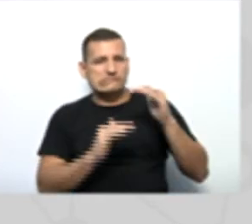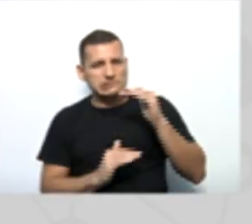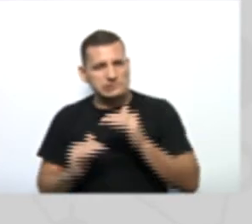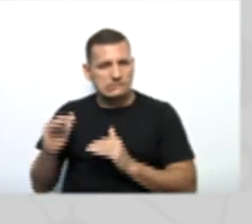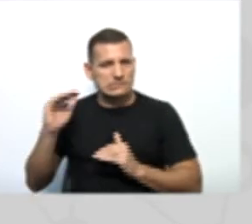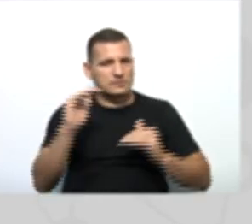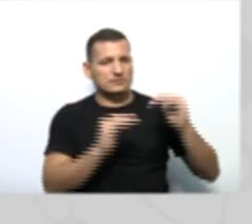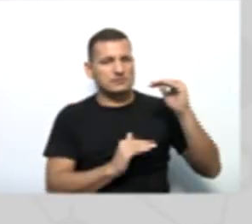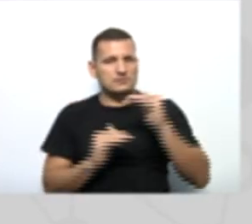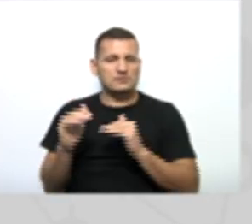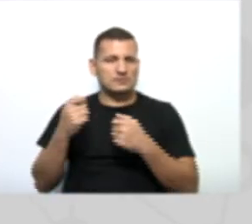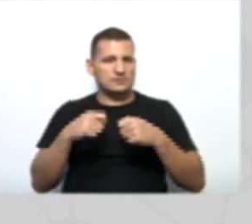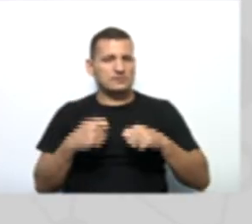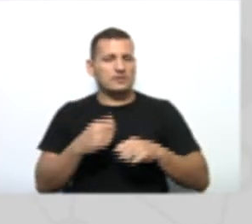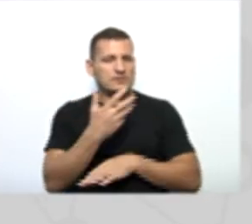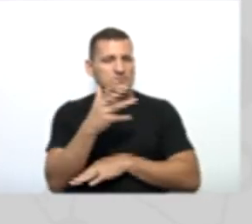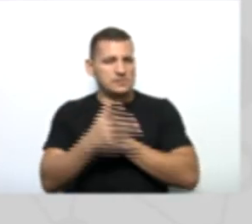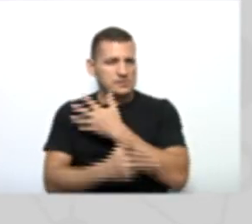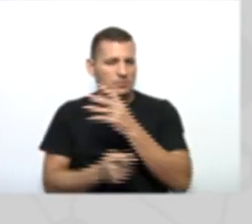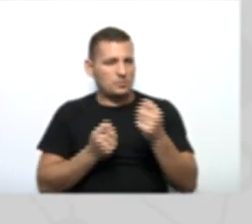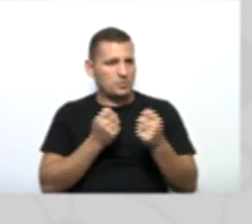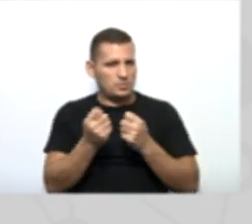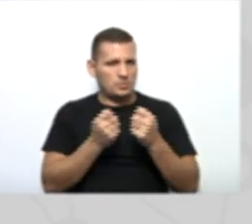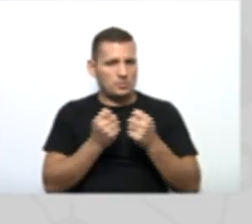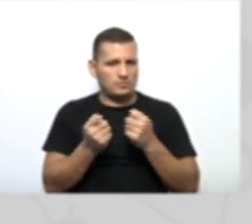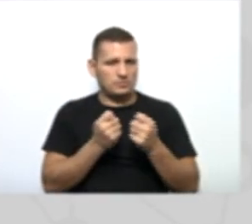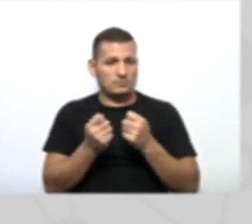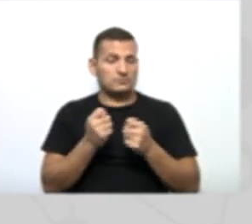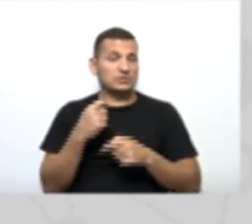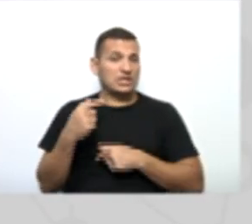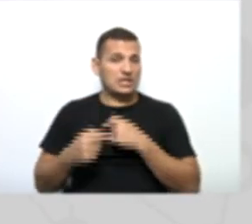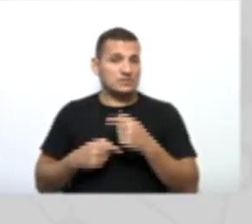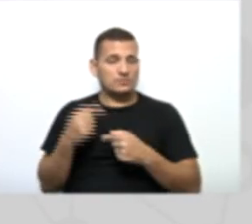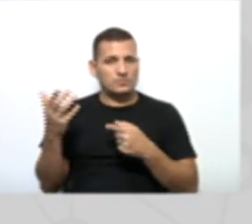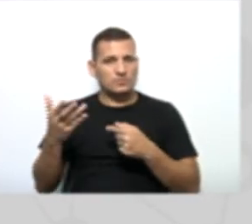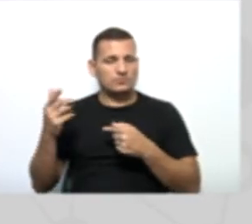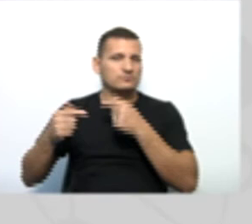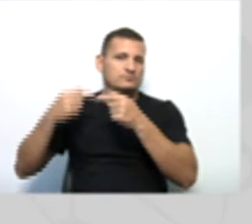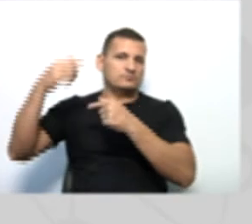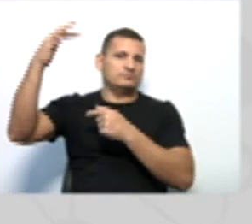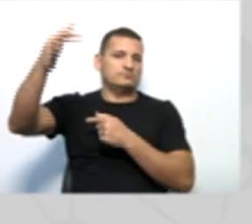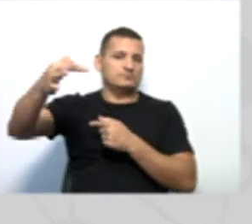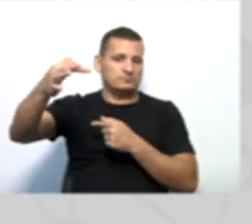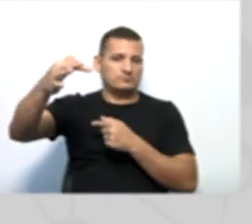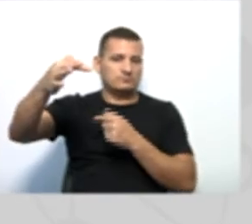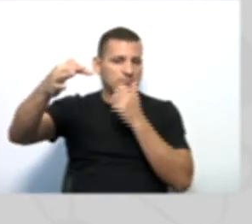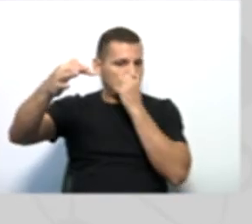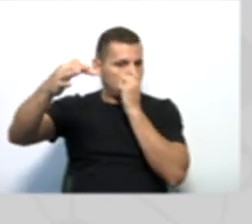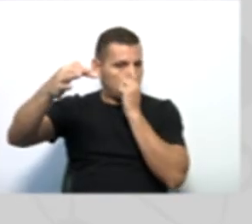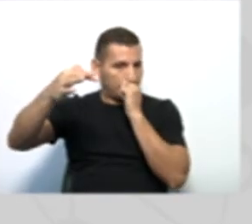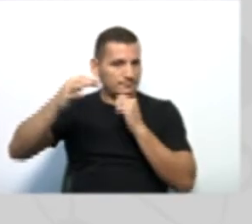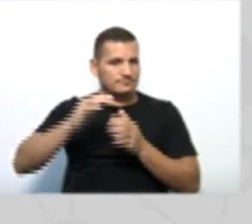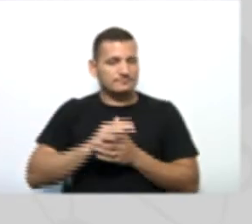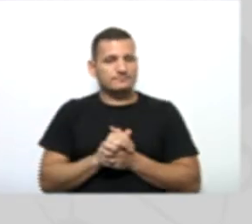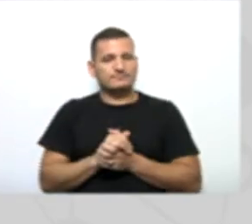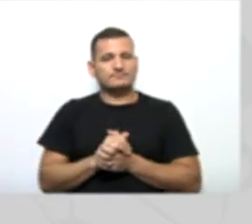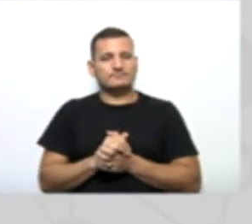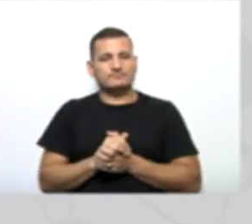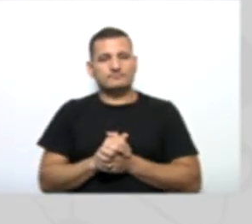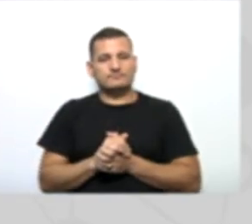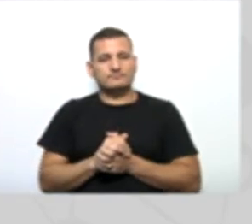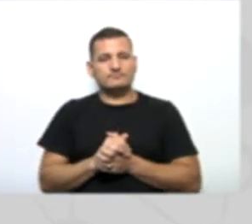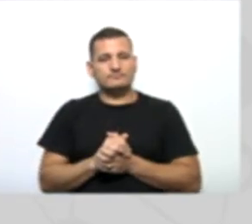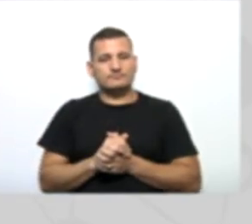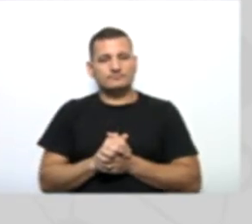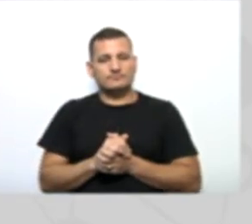ambientais, sociais e econômicas para gerações atuais e futuras. Outro objetivo aí da conferência